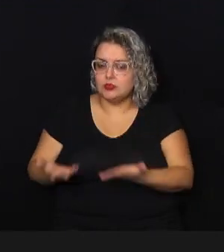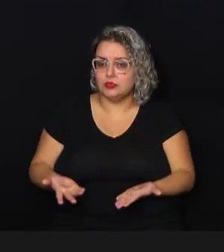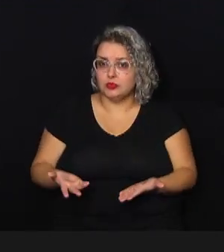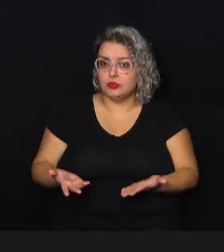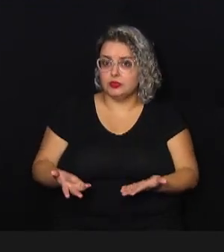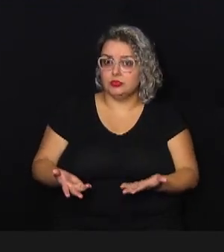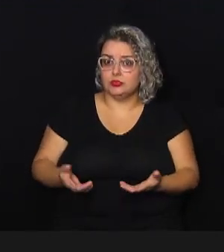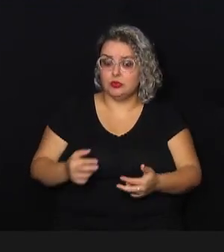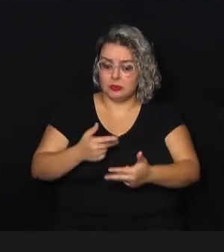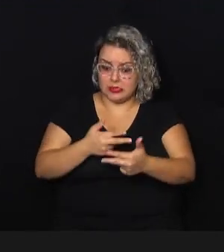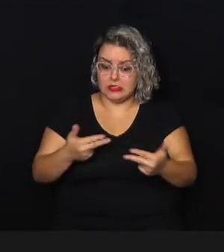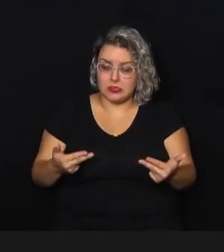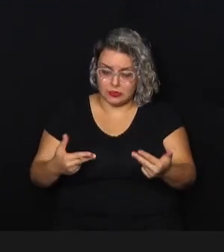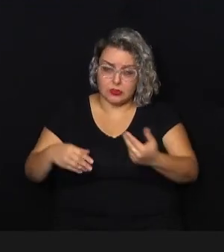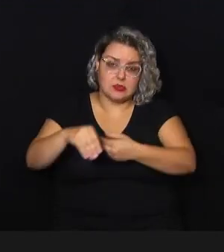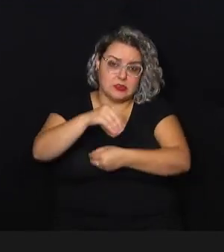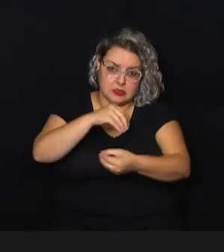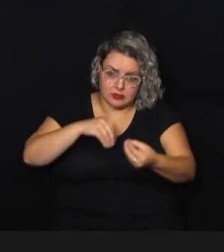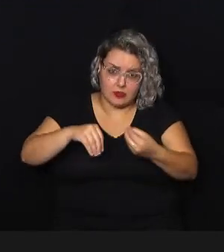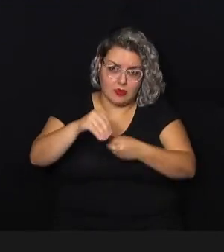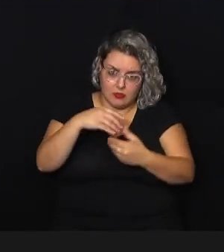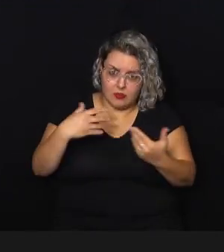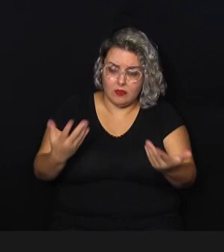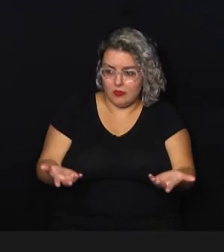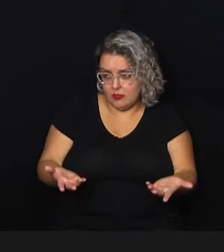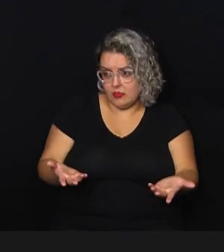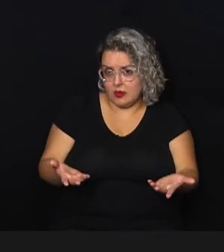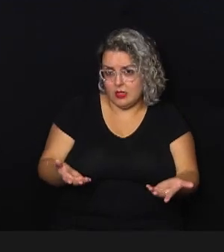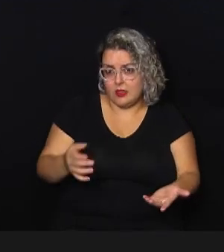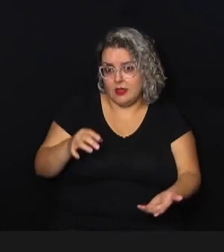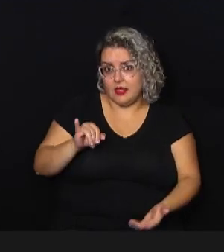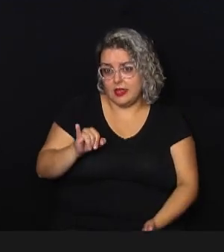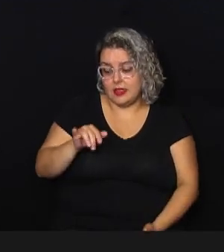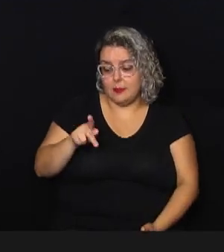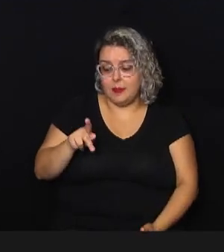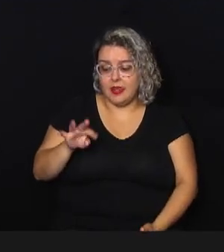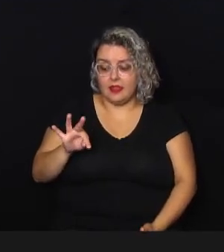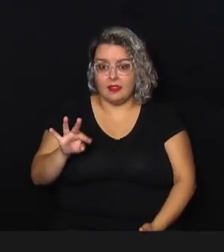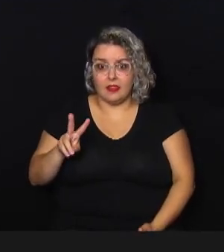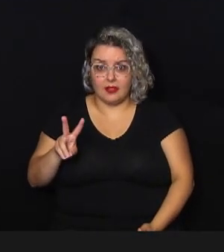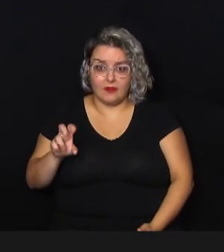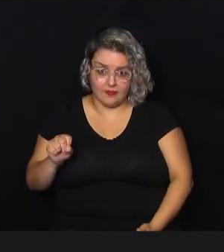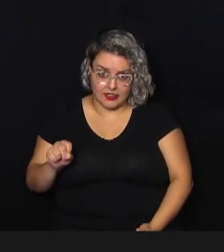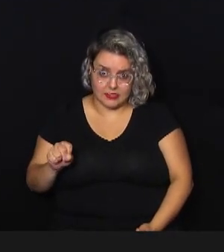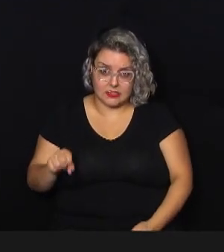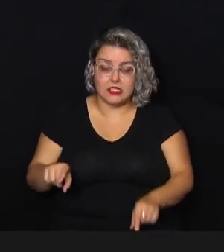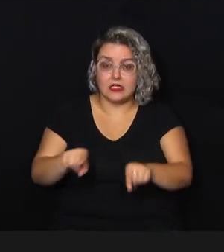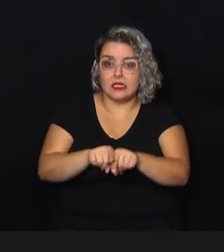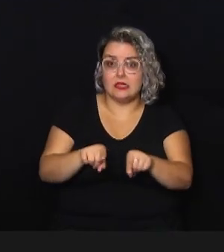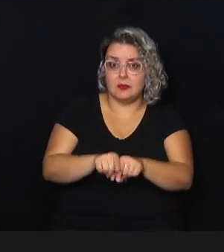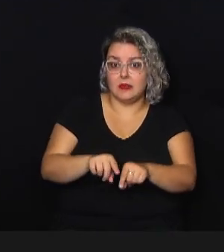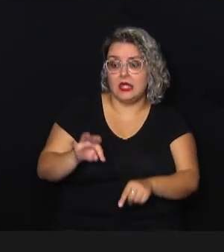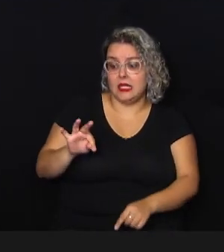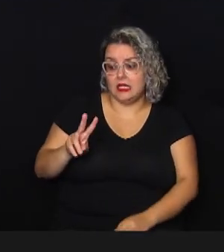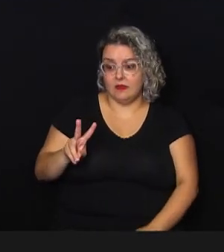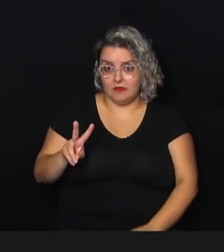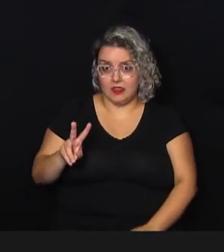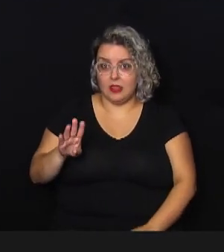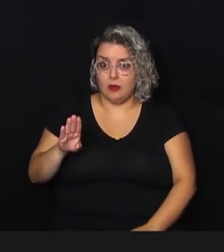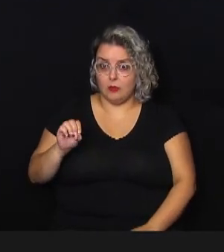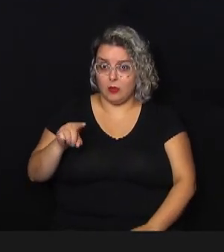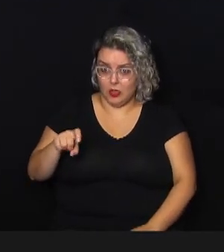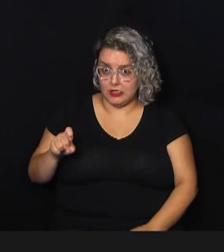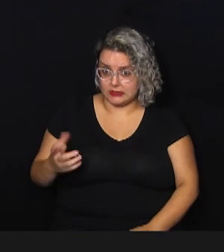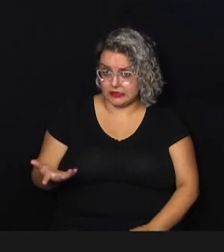essas questões envolvendo os IPTVs, né? E as TV Box, e agora ela vai tentar, com